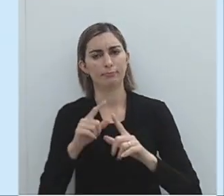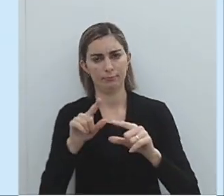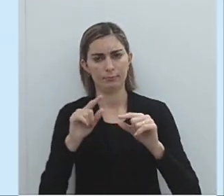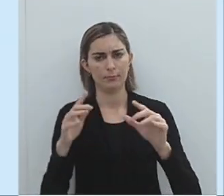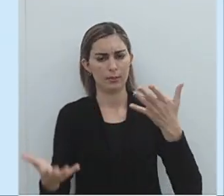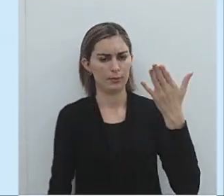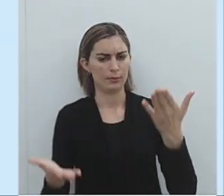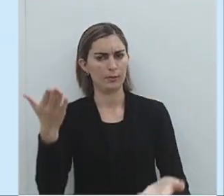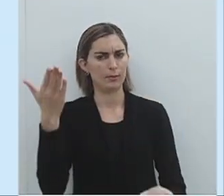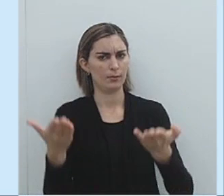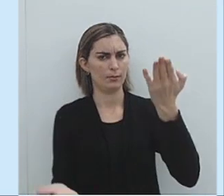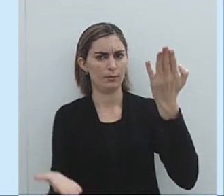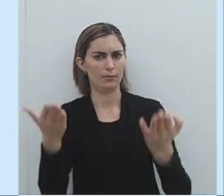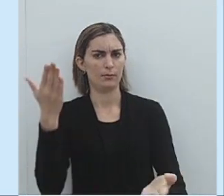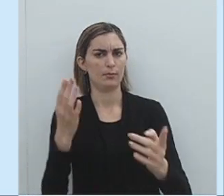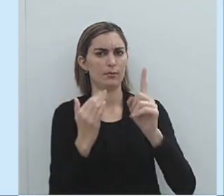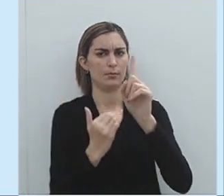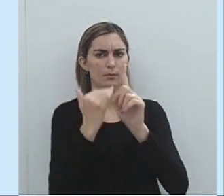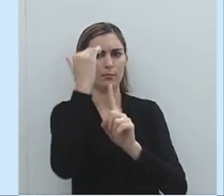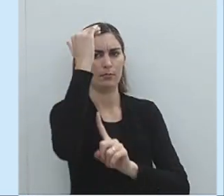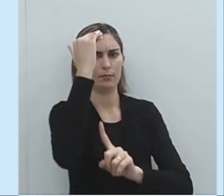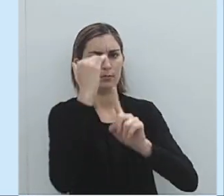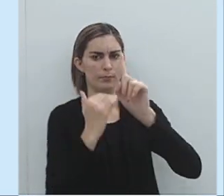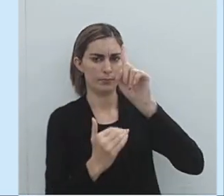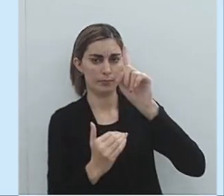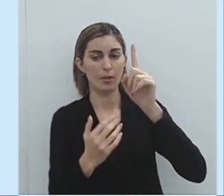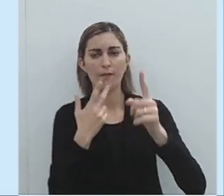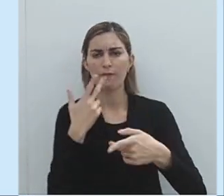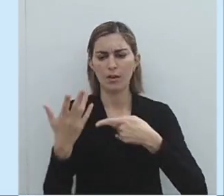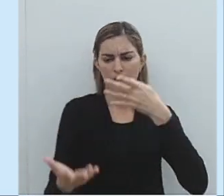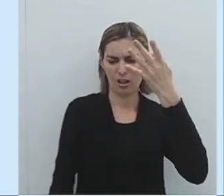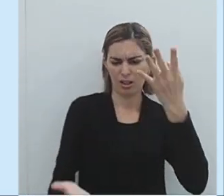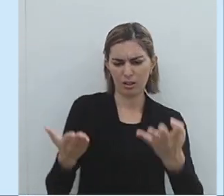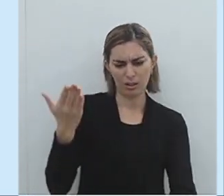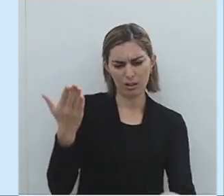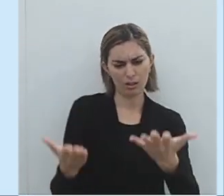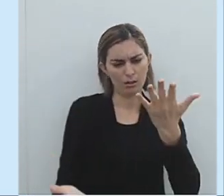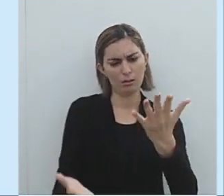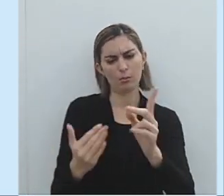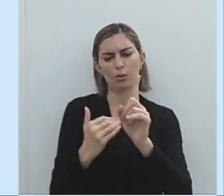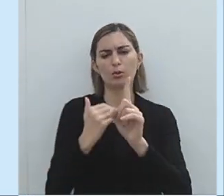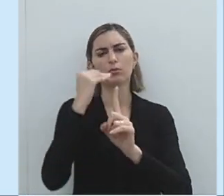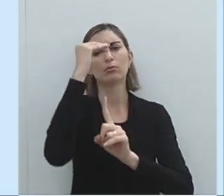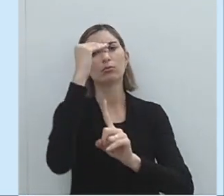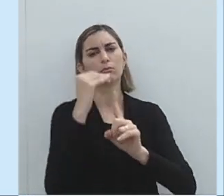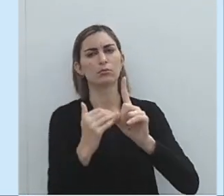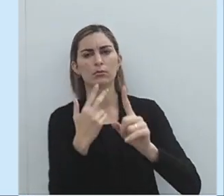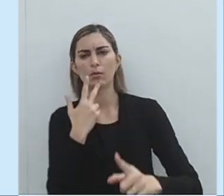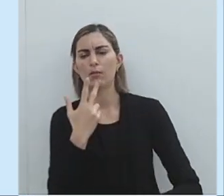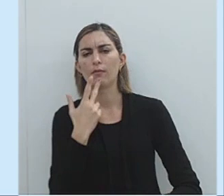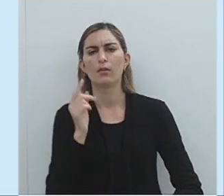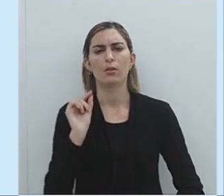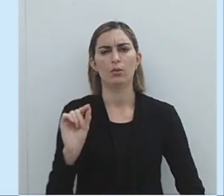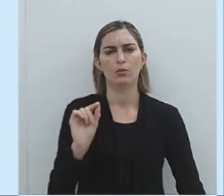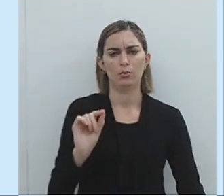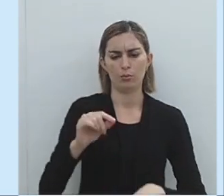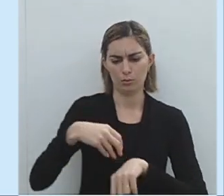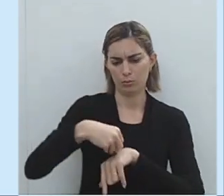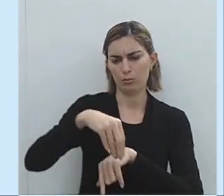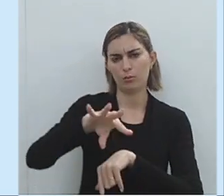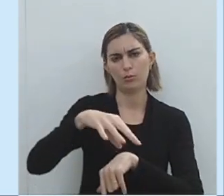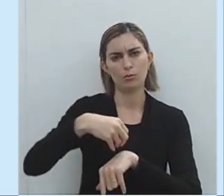questão do equilíbrio térmico. Quando se fala de equilíbrio térmico, eu estou falando aí sobre essa questão